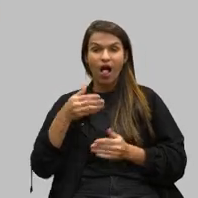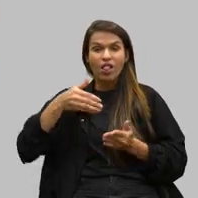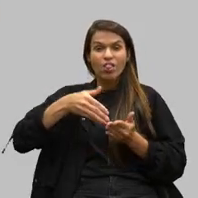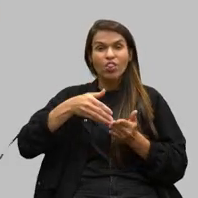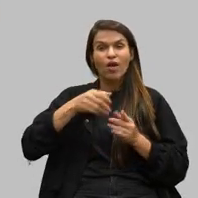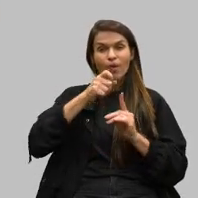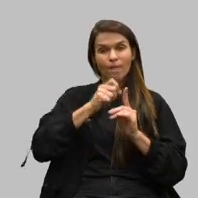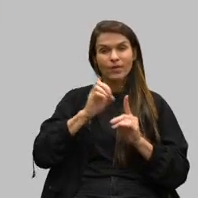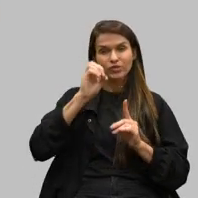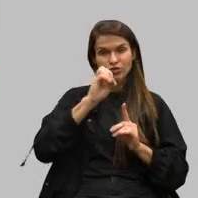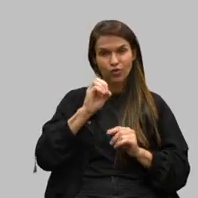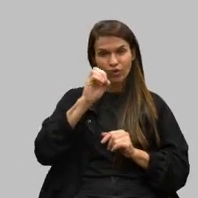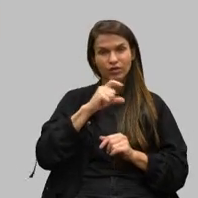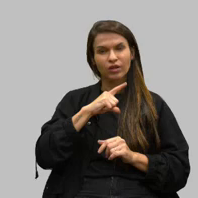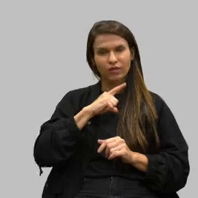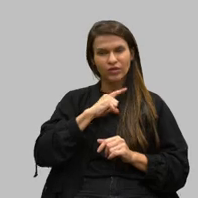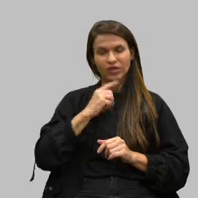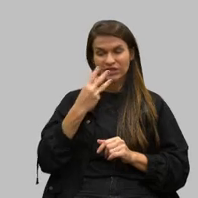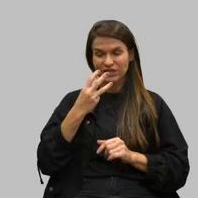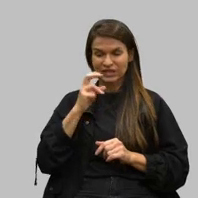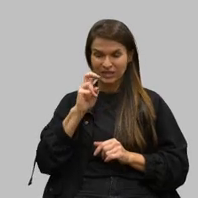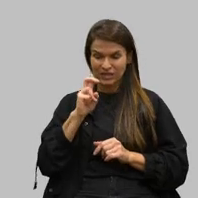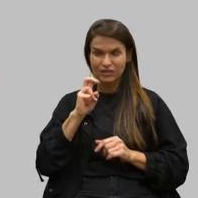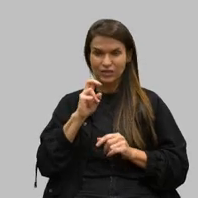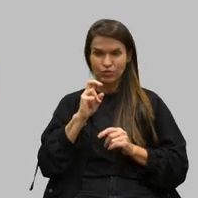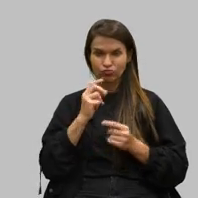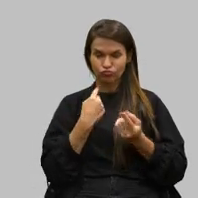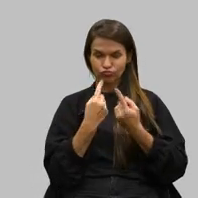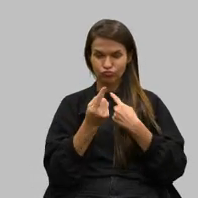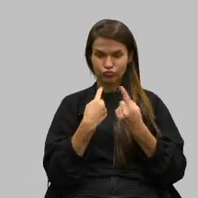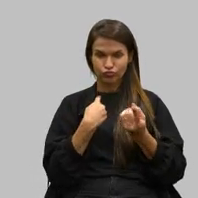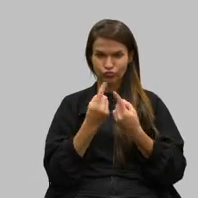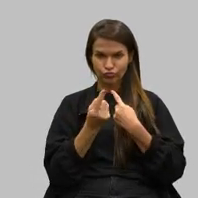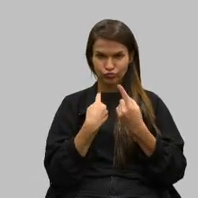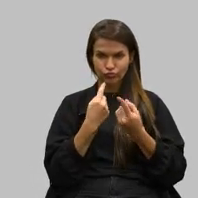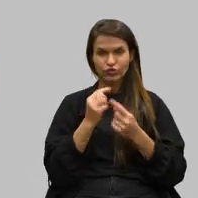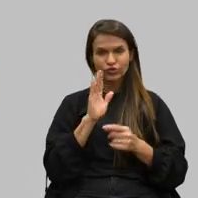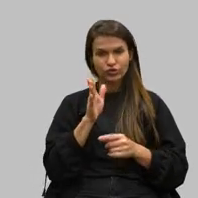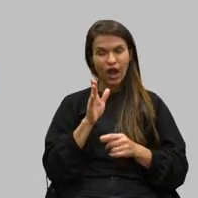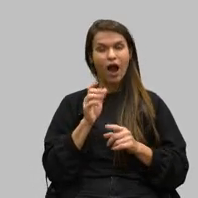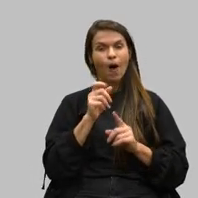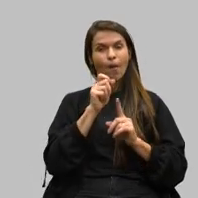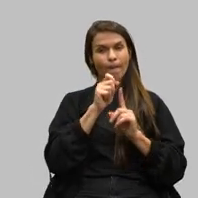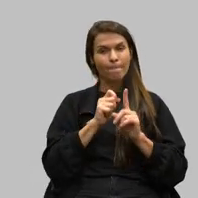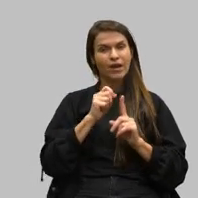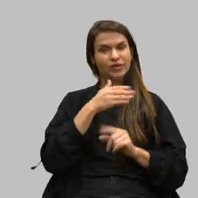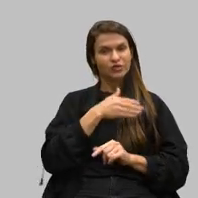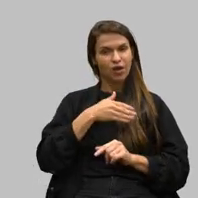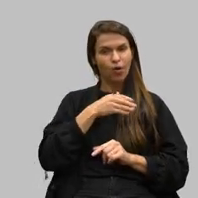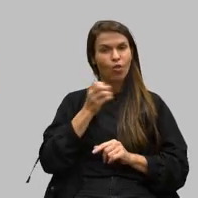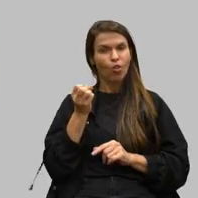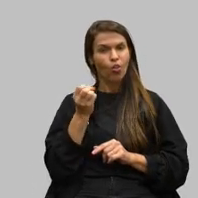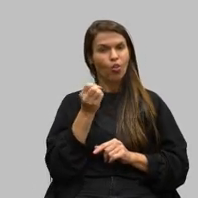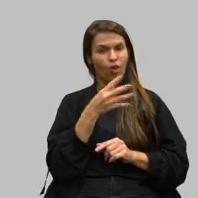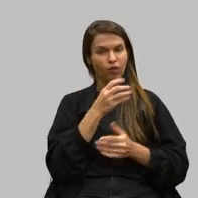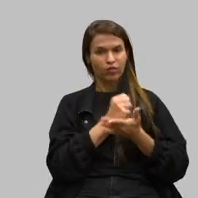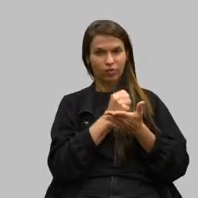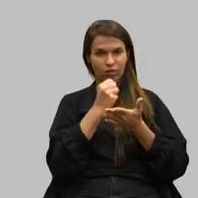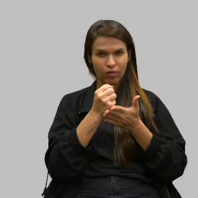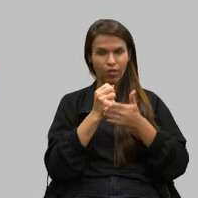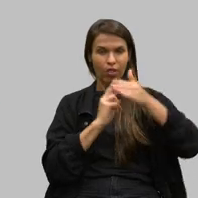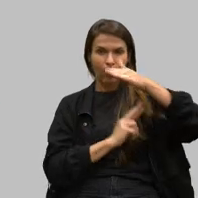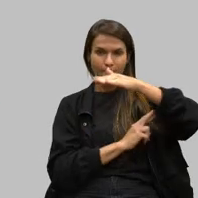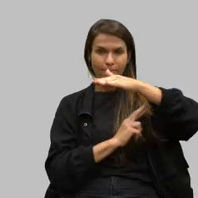30 a 35 quilômetros de asfalto lá e agora em agosto a nova licitação da ponte, porque